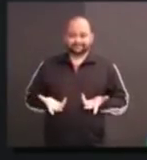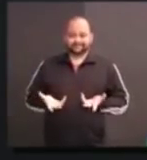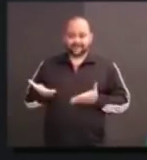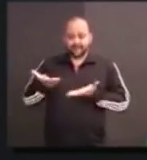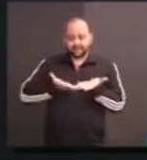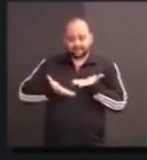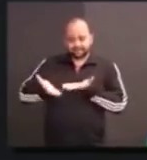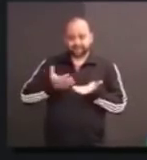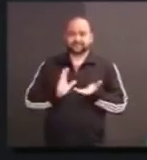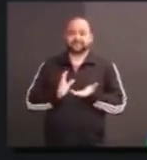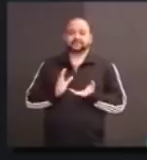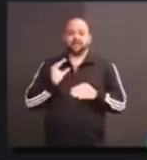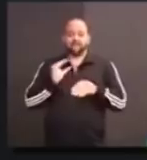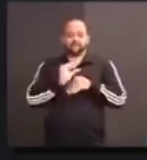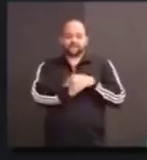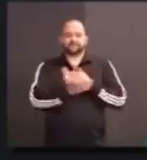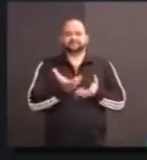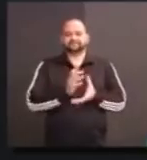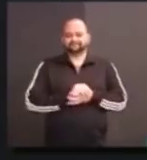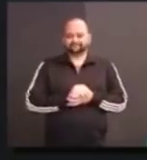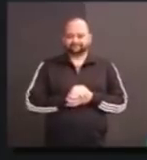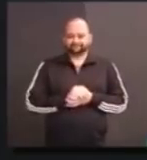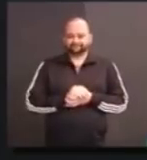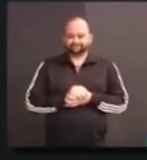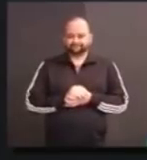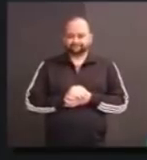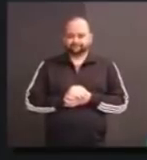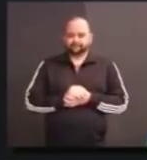Trata-se de um investimento.